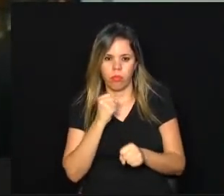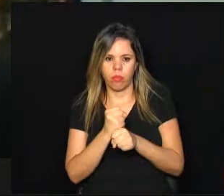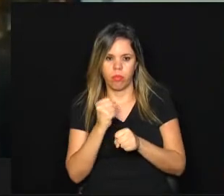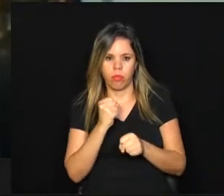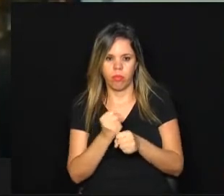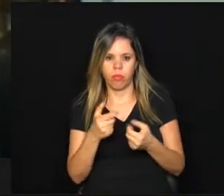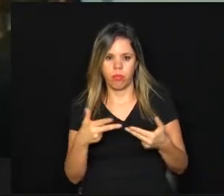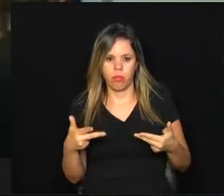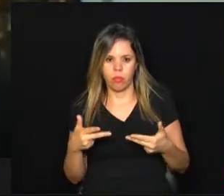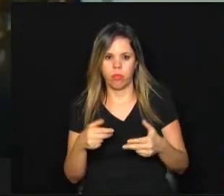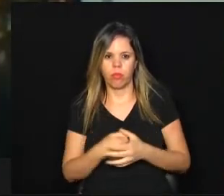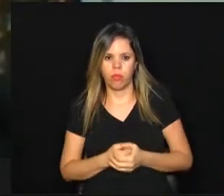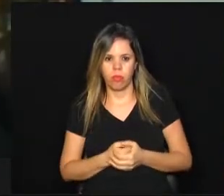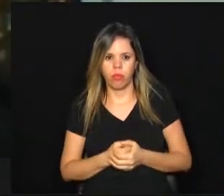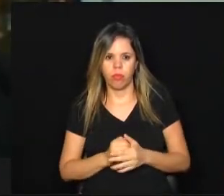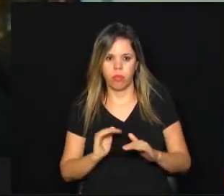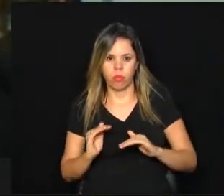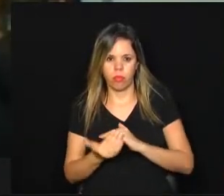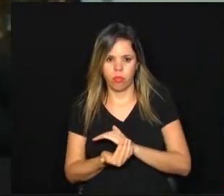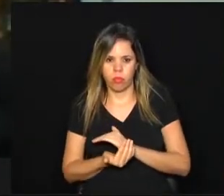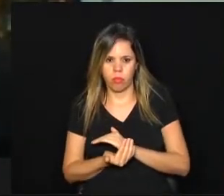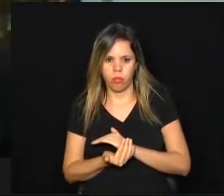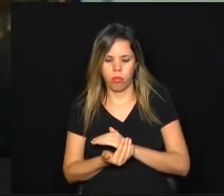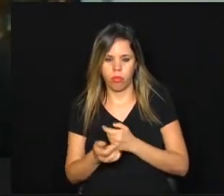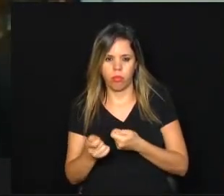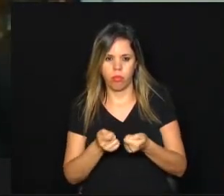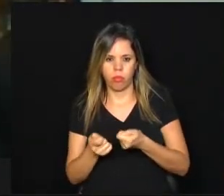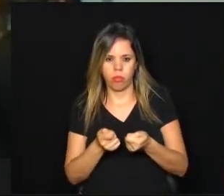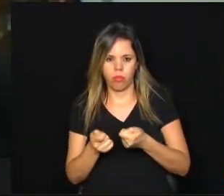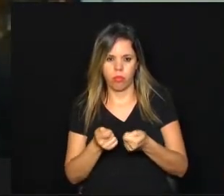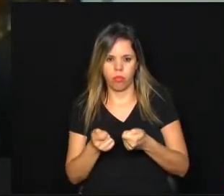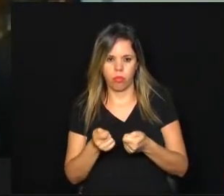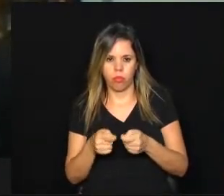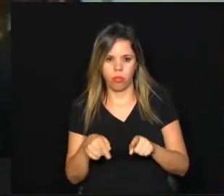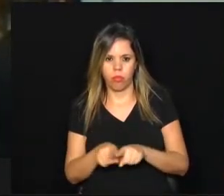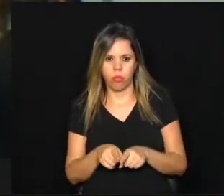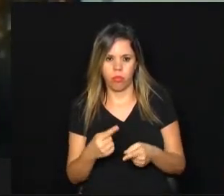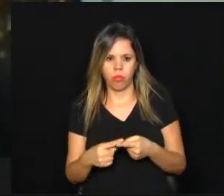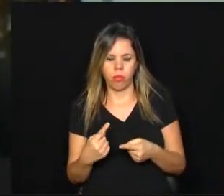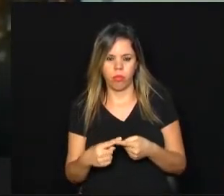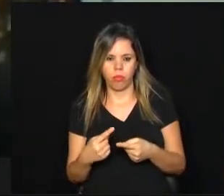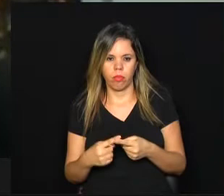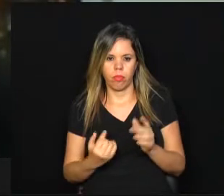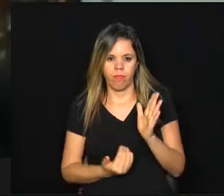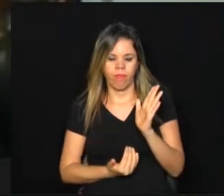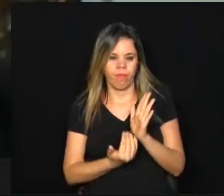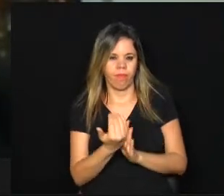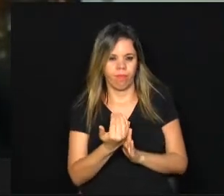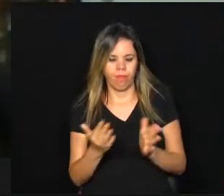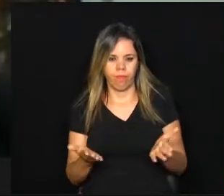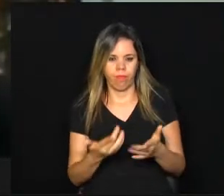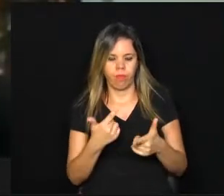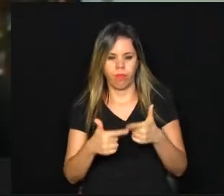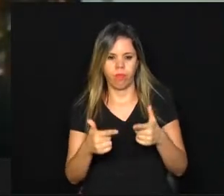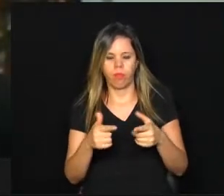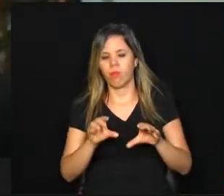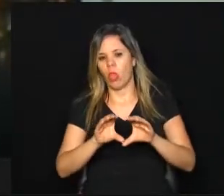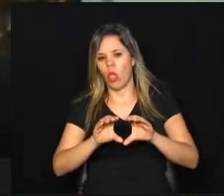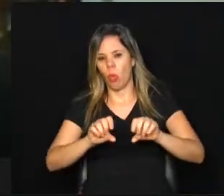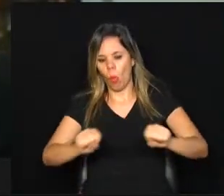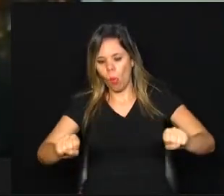reservatórios intermediários nos bairros para controlar as pressões também, porque pressões exageradas provocam rupturas nas